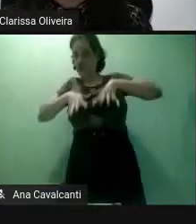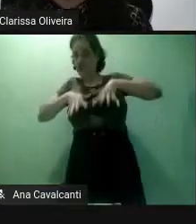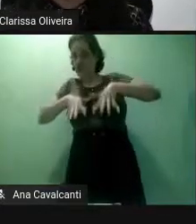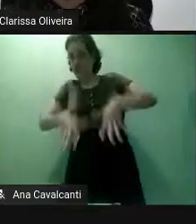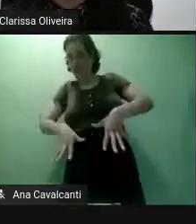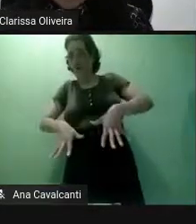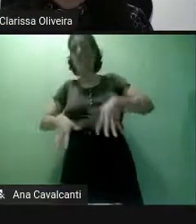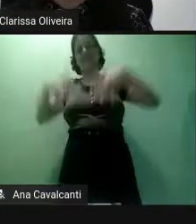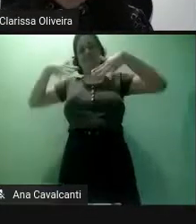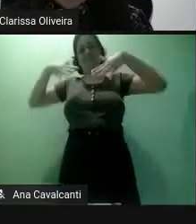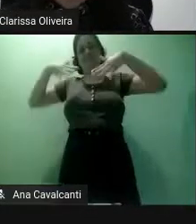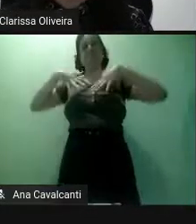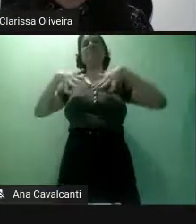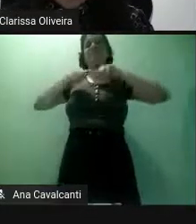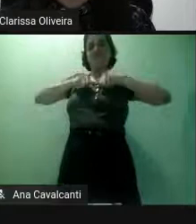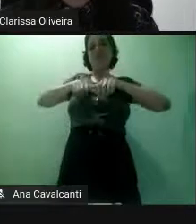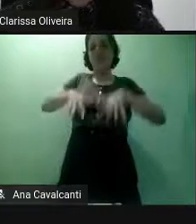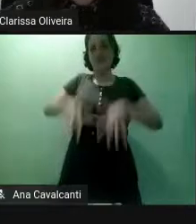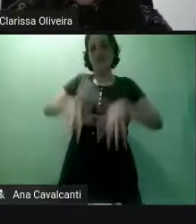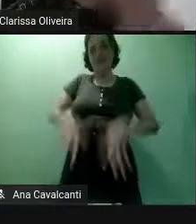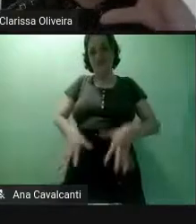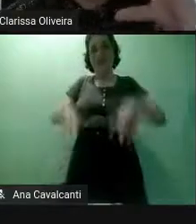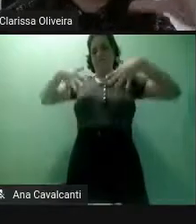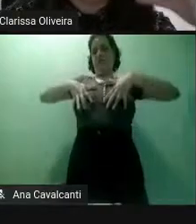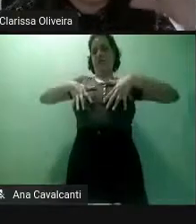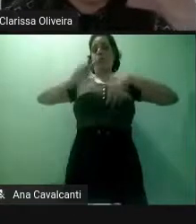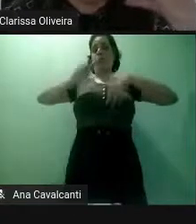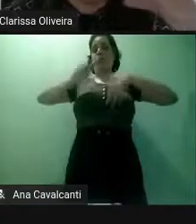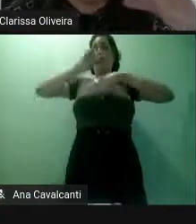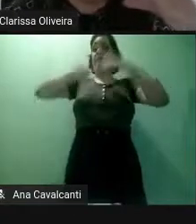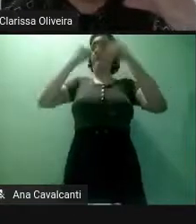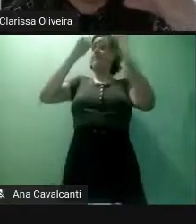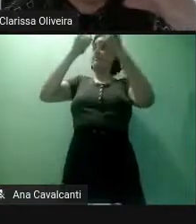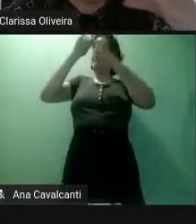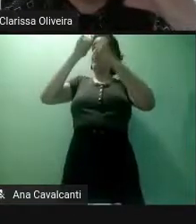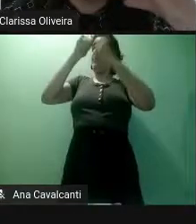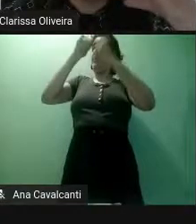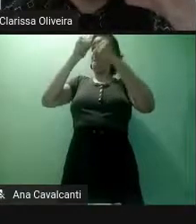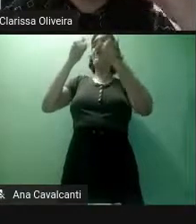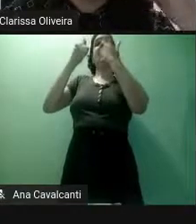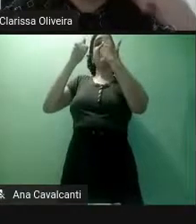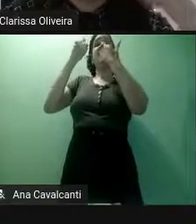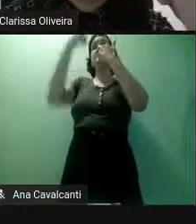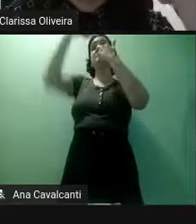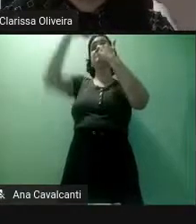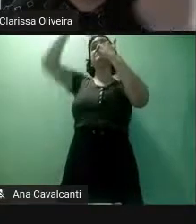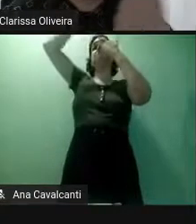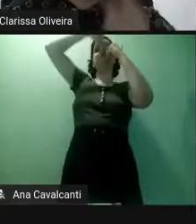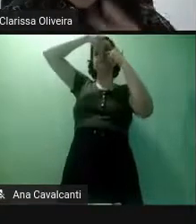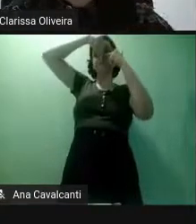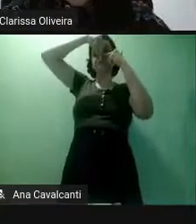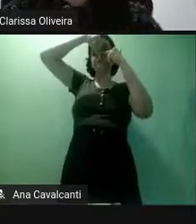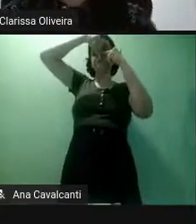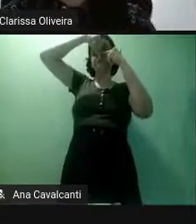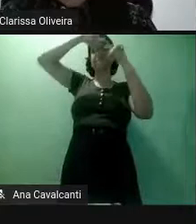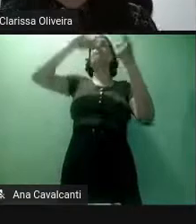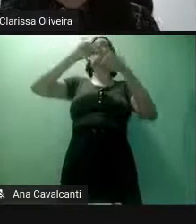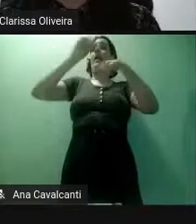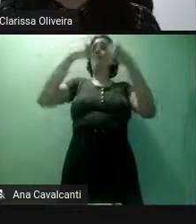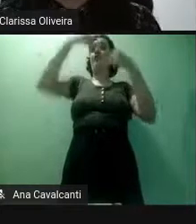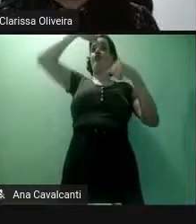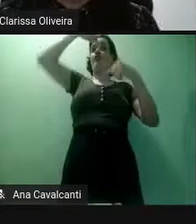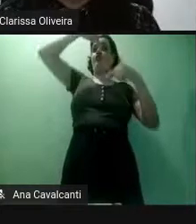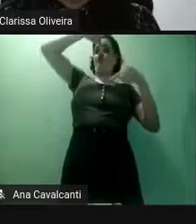respiratório na parte mais inferior, que são os pulmões. Primeiro ele fica na parte do nariz, da nossa faringe, depois ele